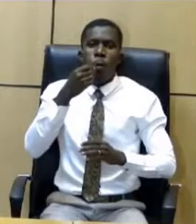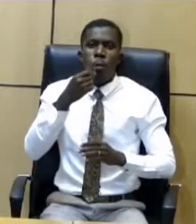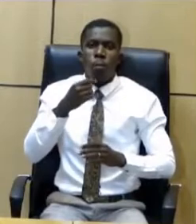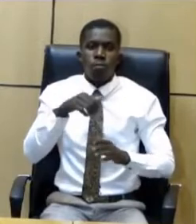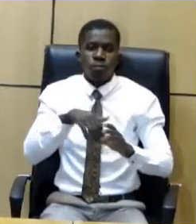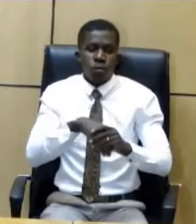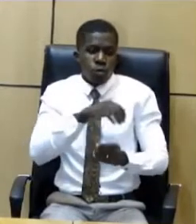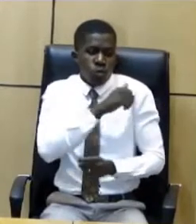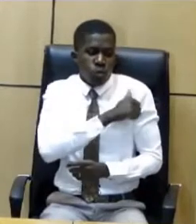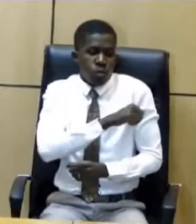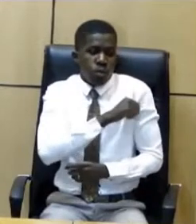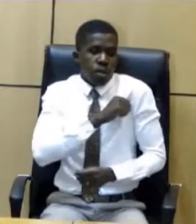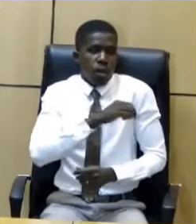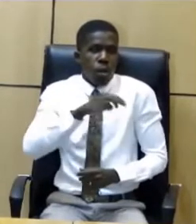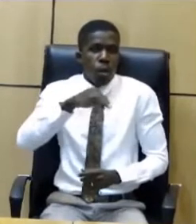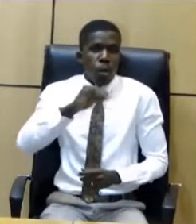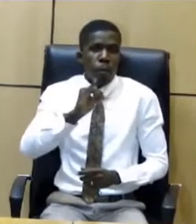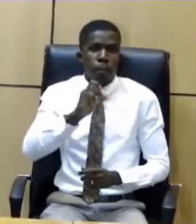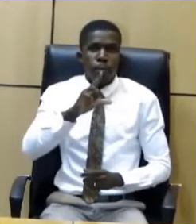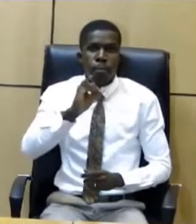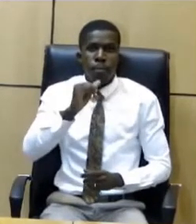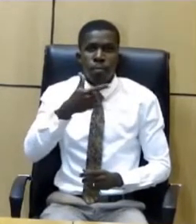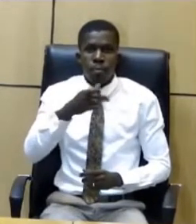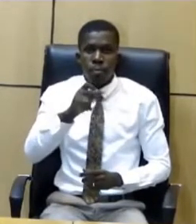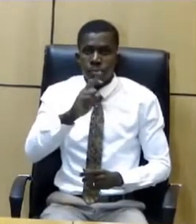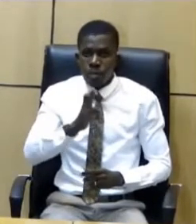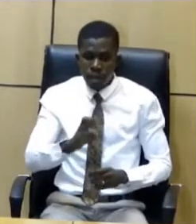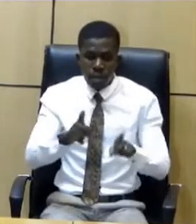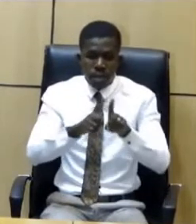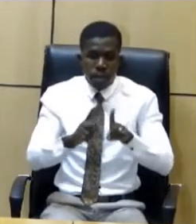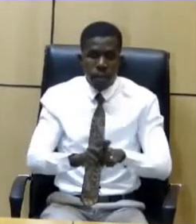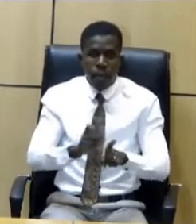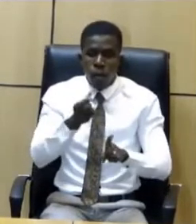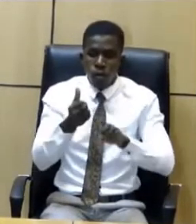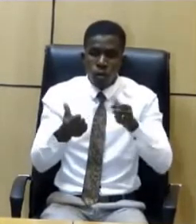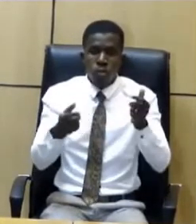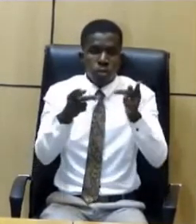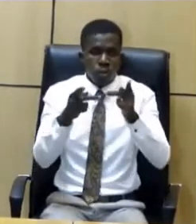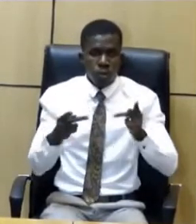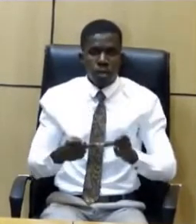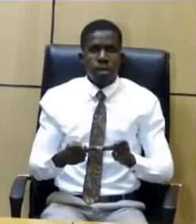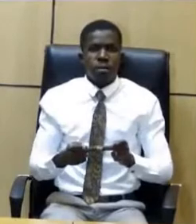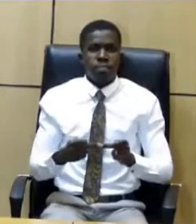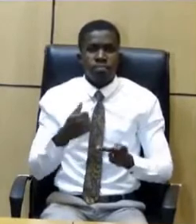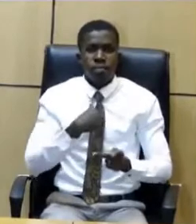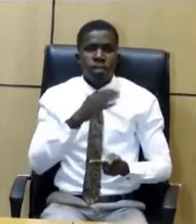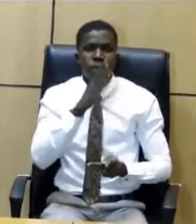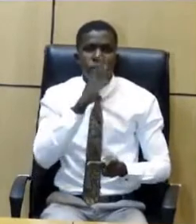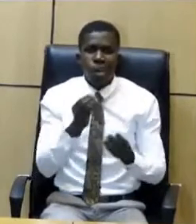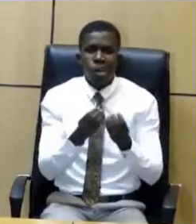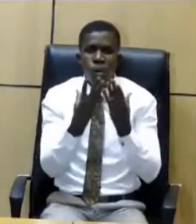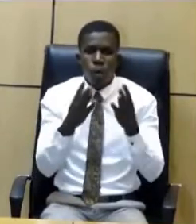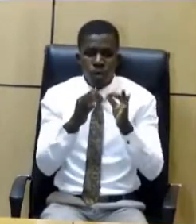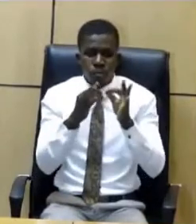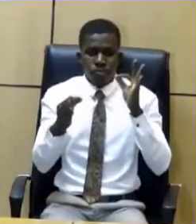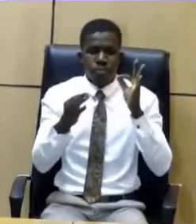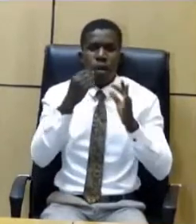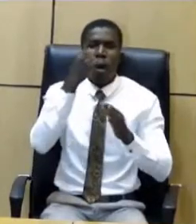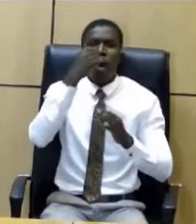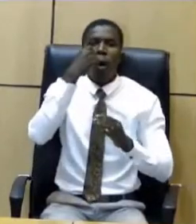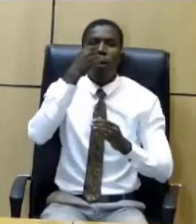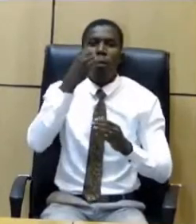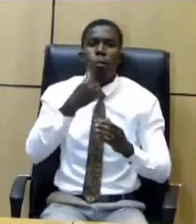Instituto de Investigação em Ciências de Saúde. Temos um total de amostras